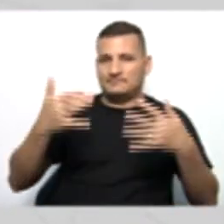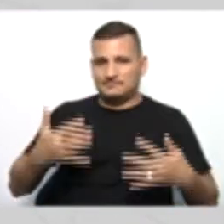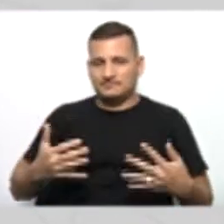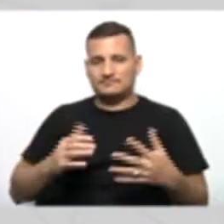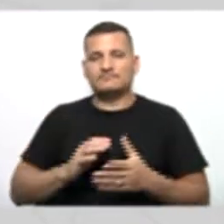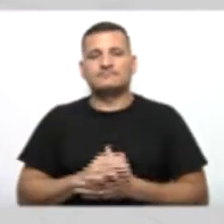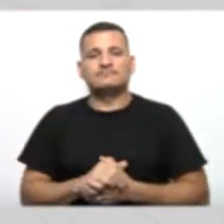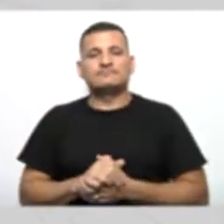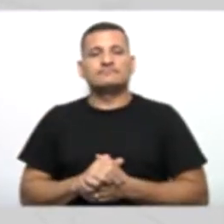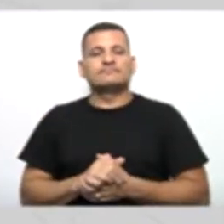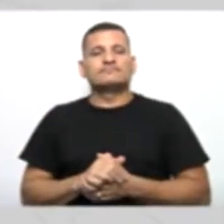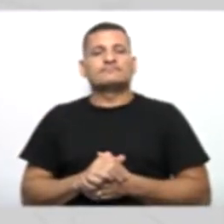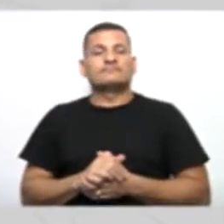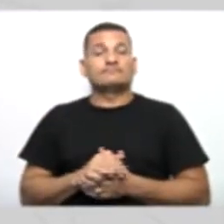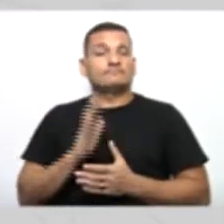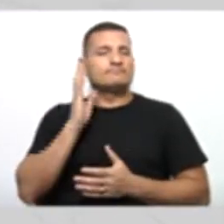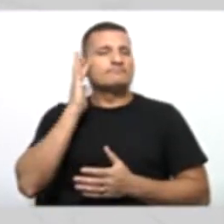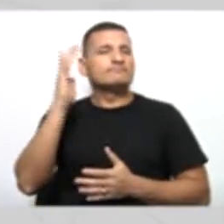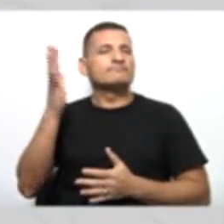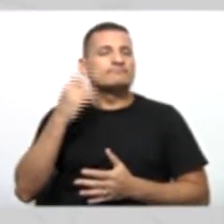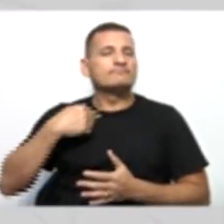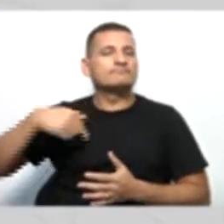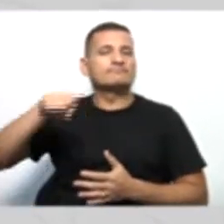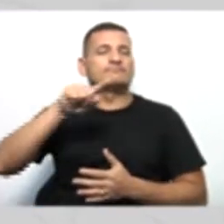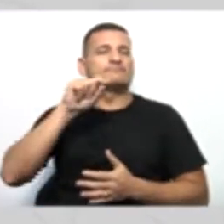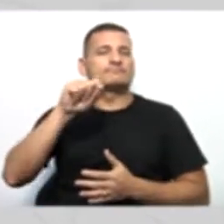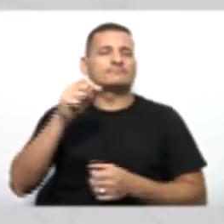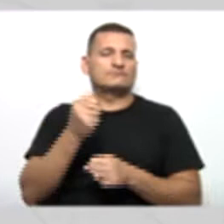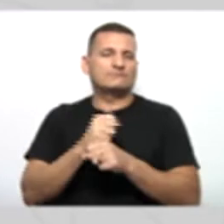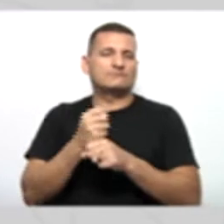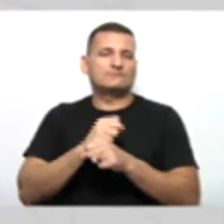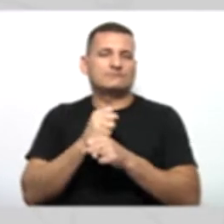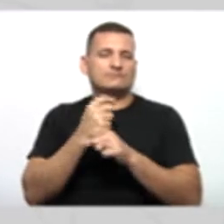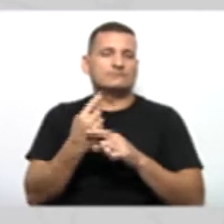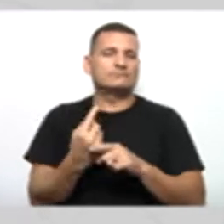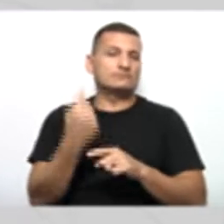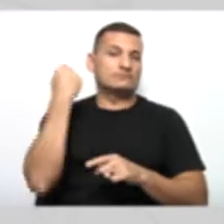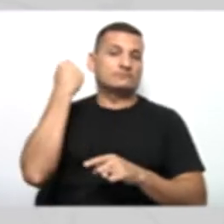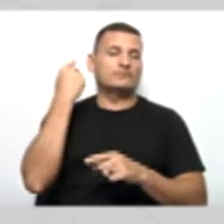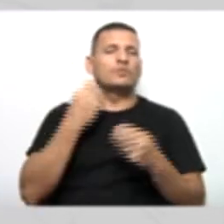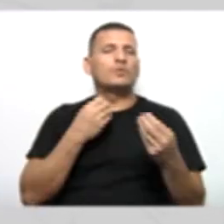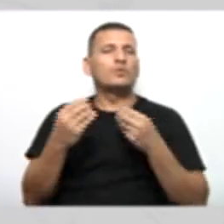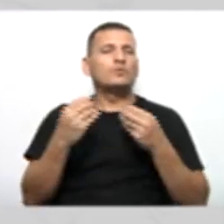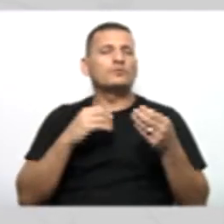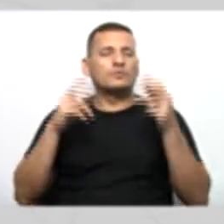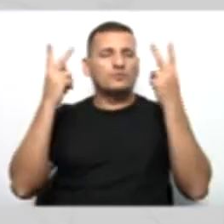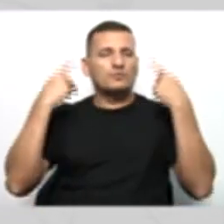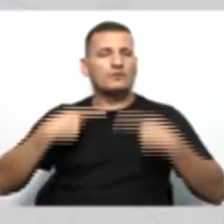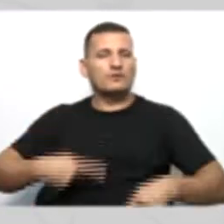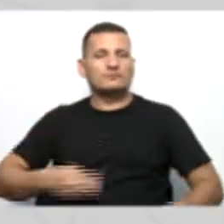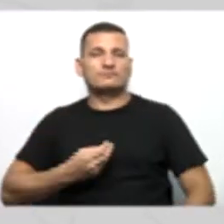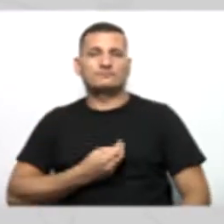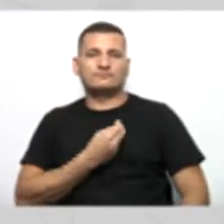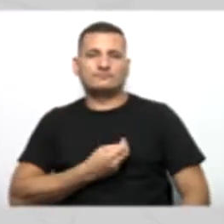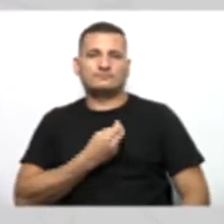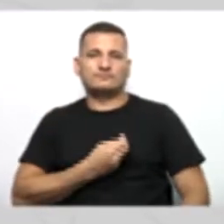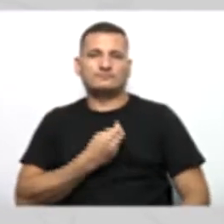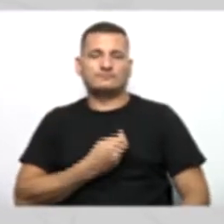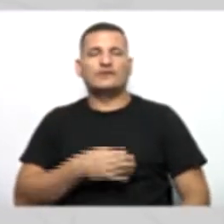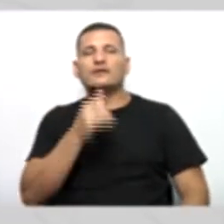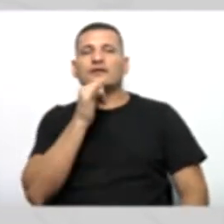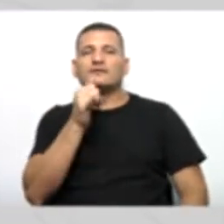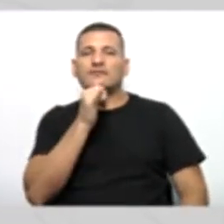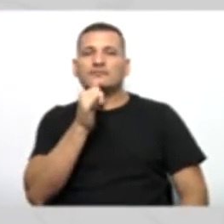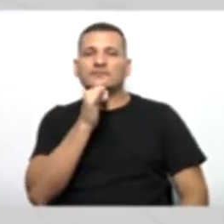Vamos imaginar, há muitos anos, como era a vida de um homem das cavernas, um